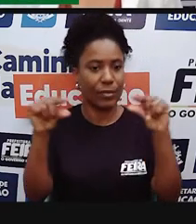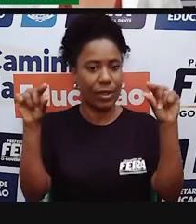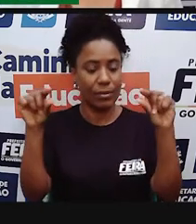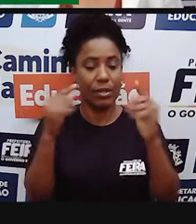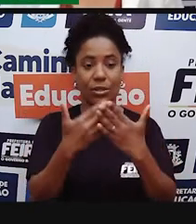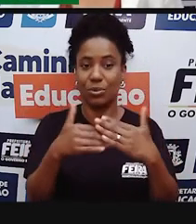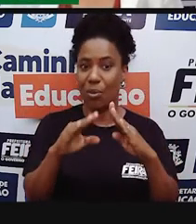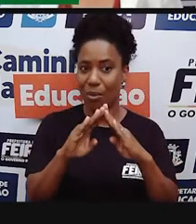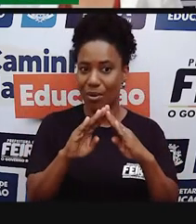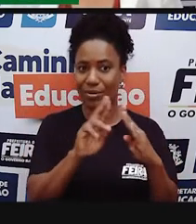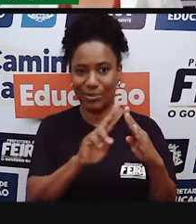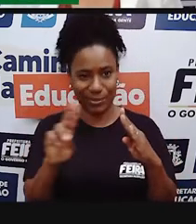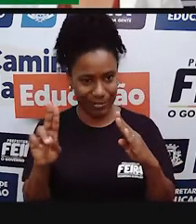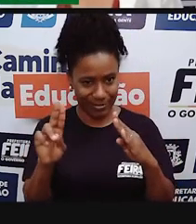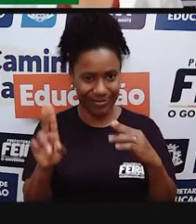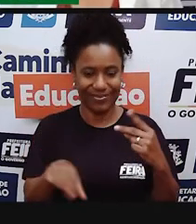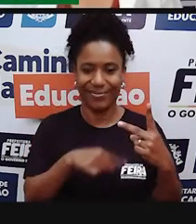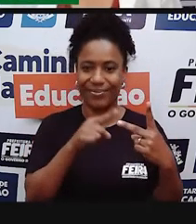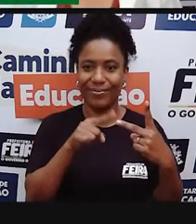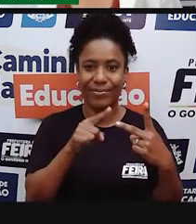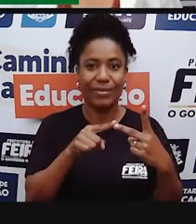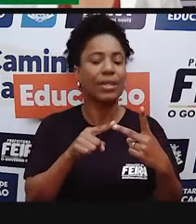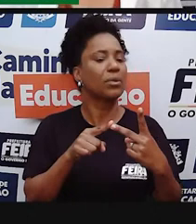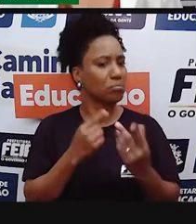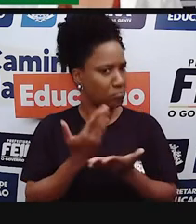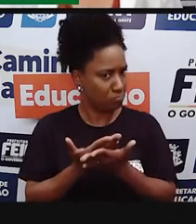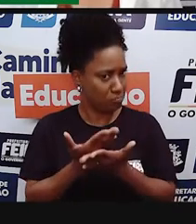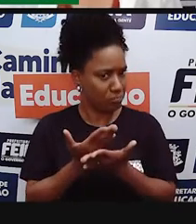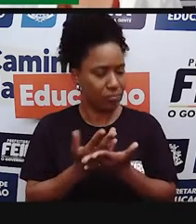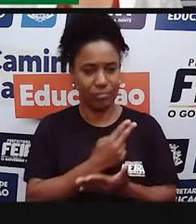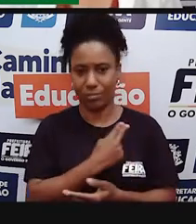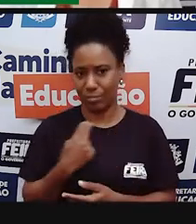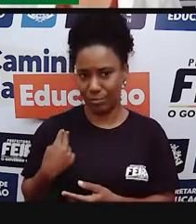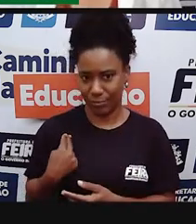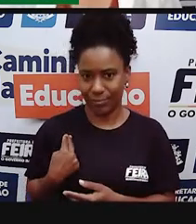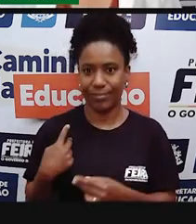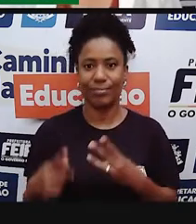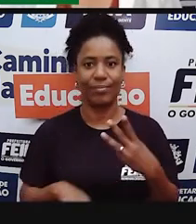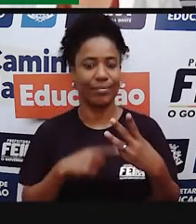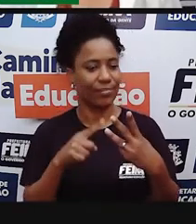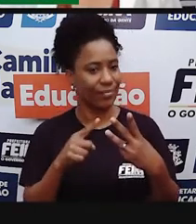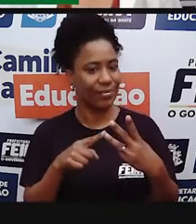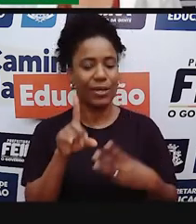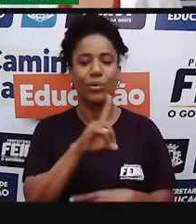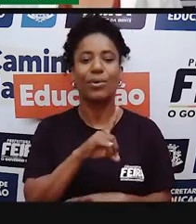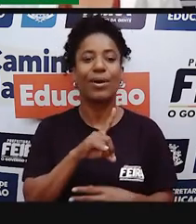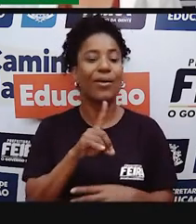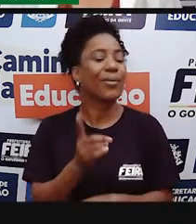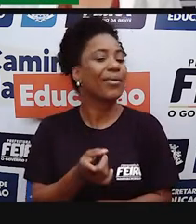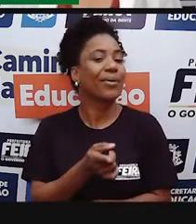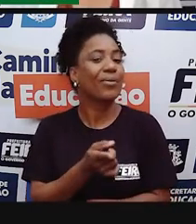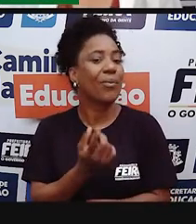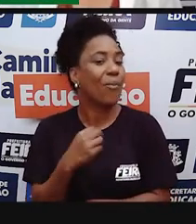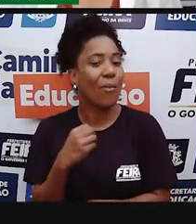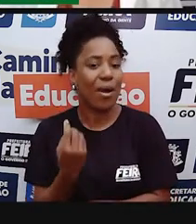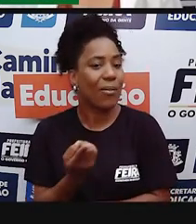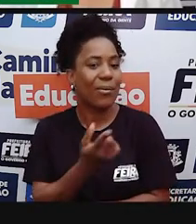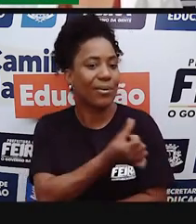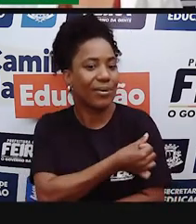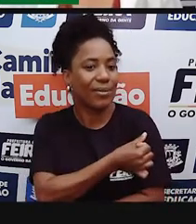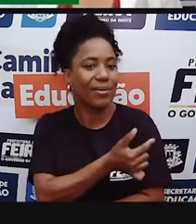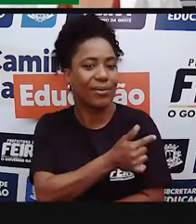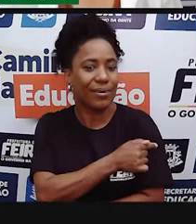da sua escola que o estudante o seu nome grande a série que você estuda